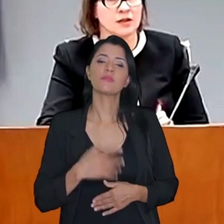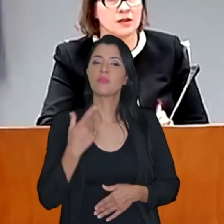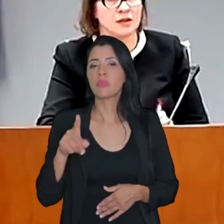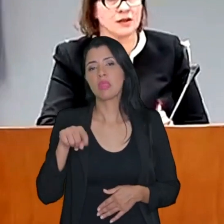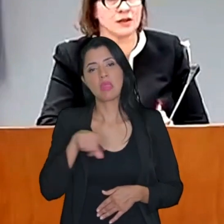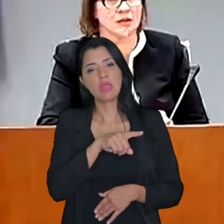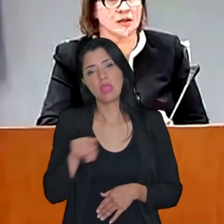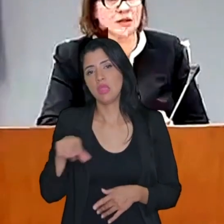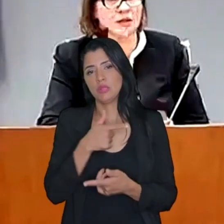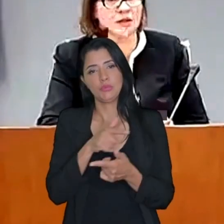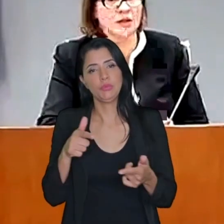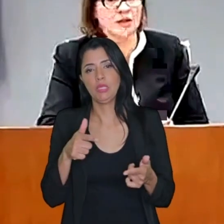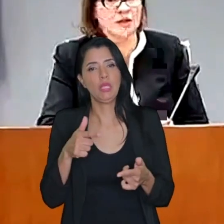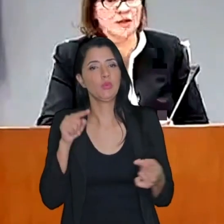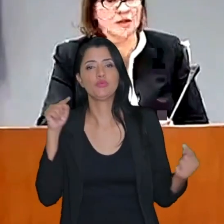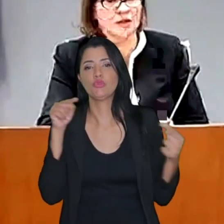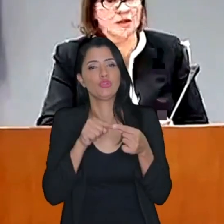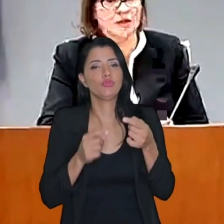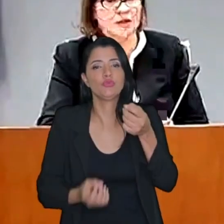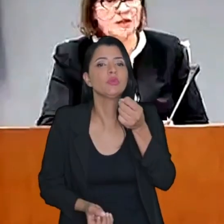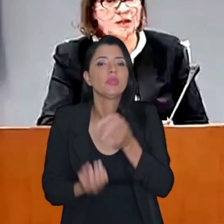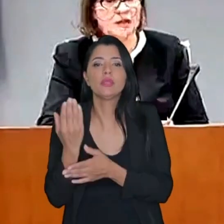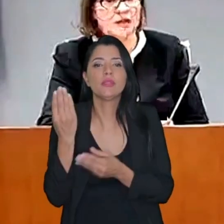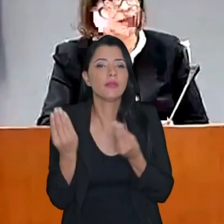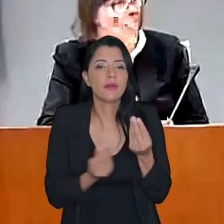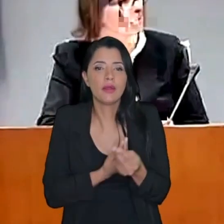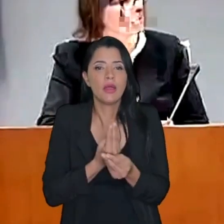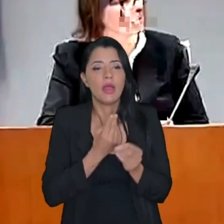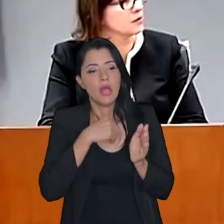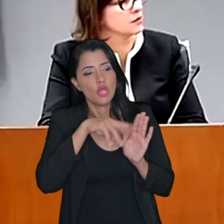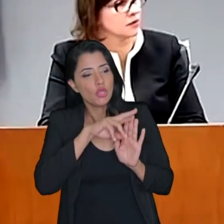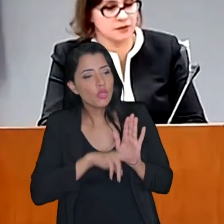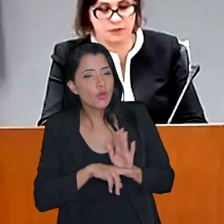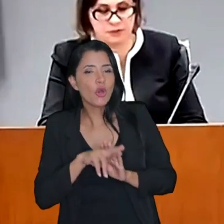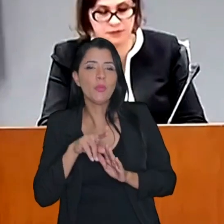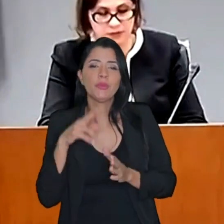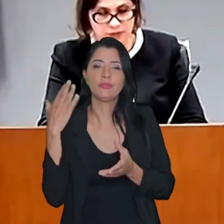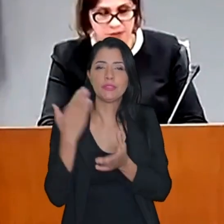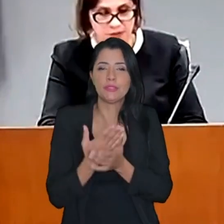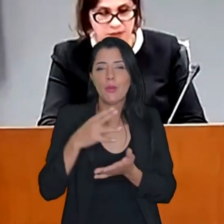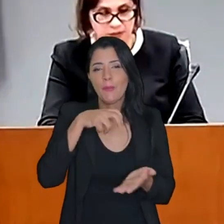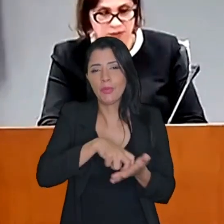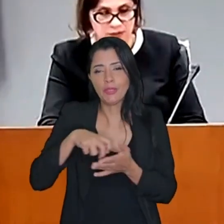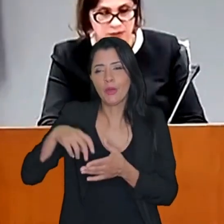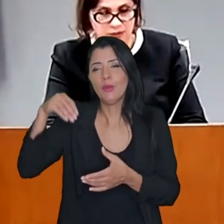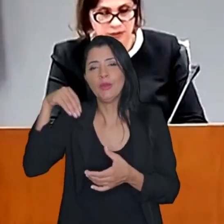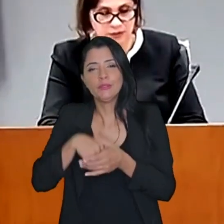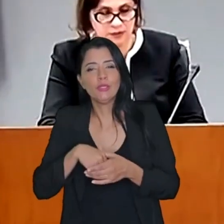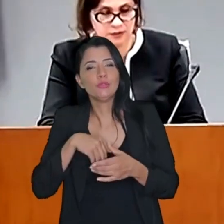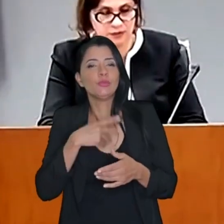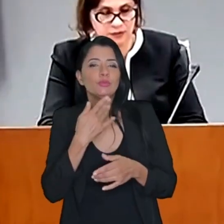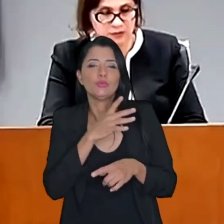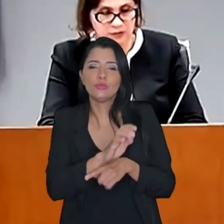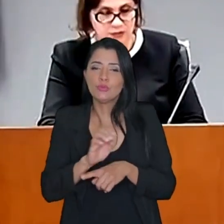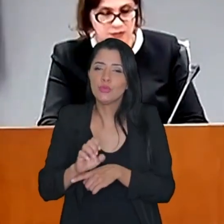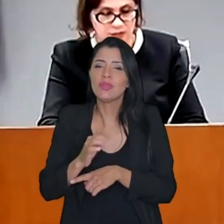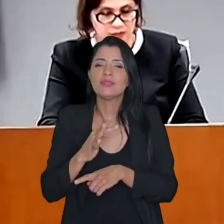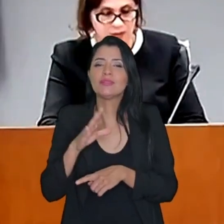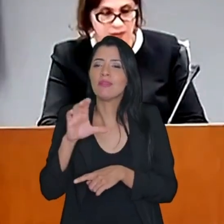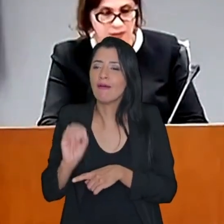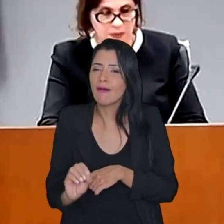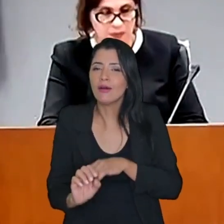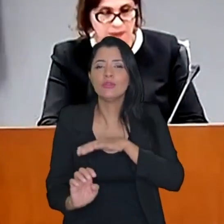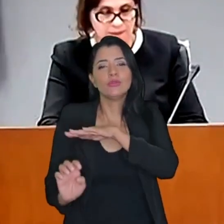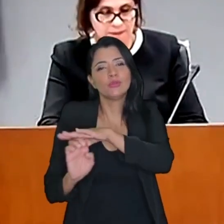Unidos, eles não têm a pretensão de criar normas processuais penais dentro dos Estados-parte, normas